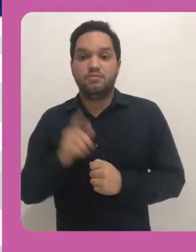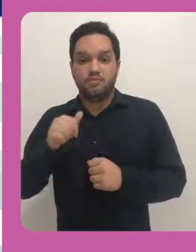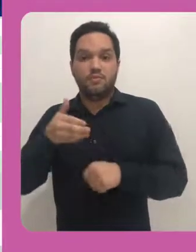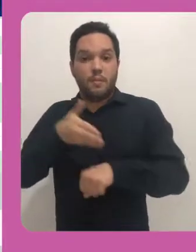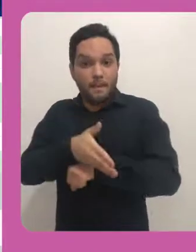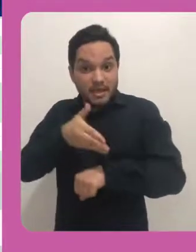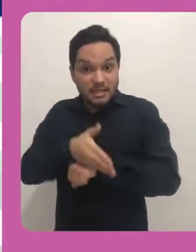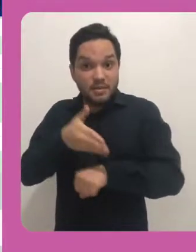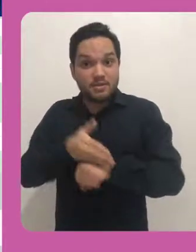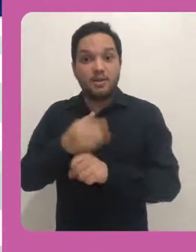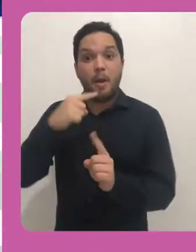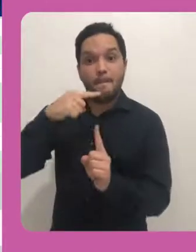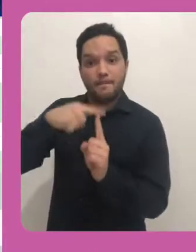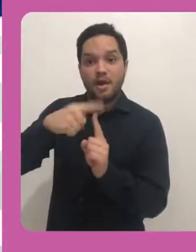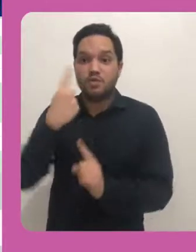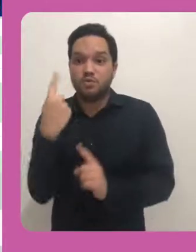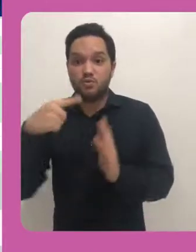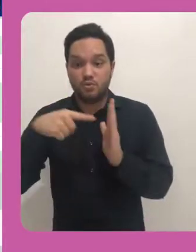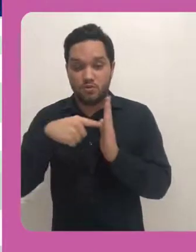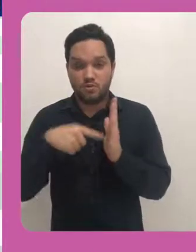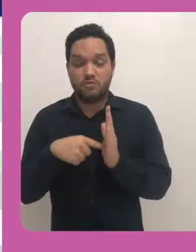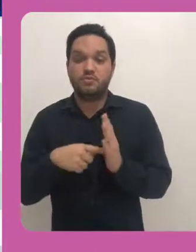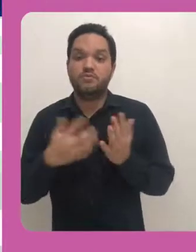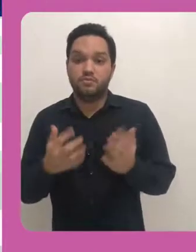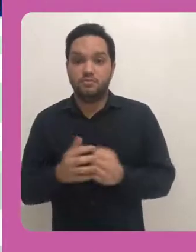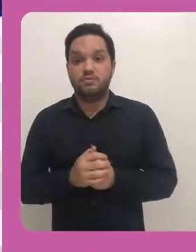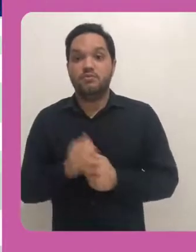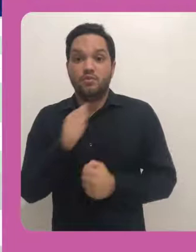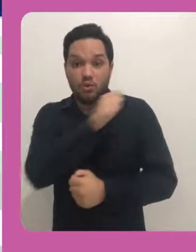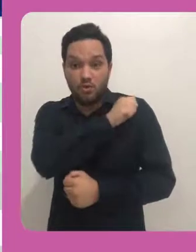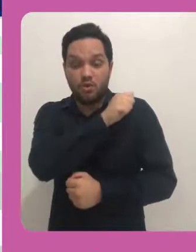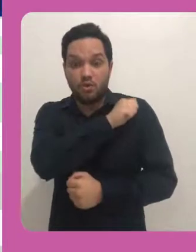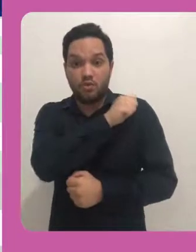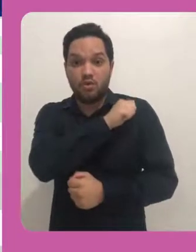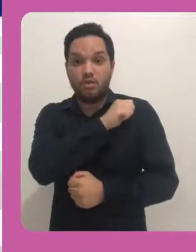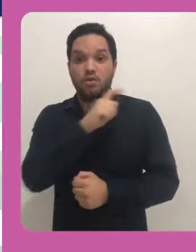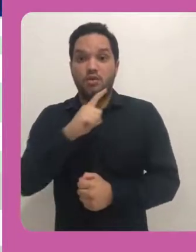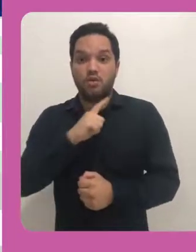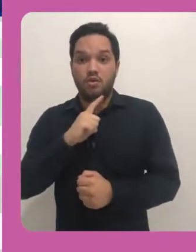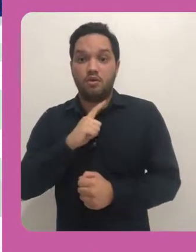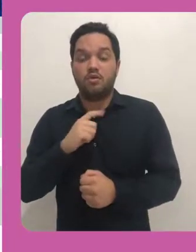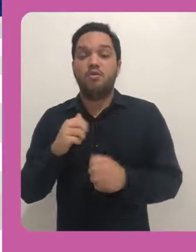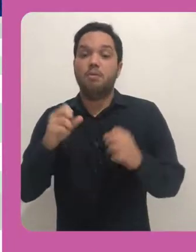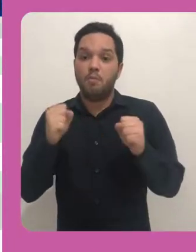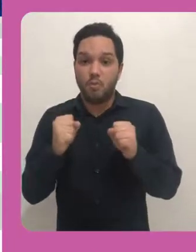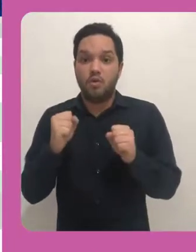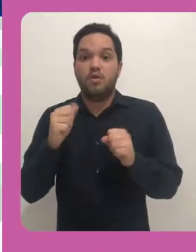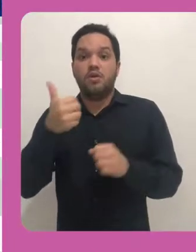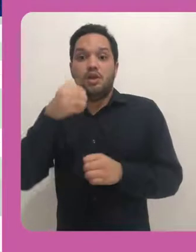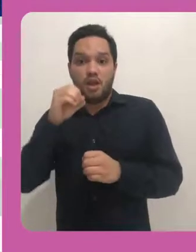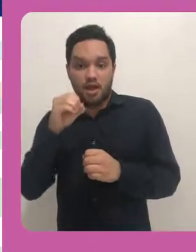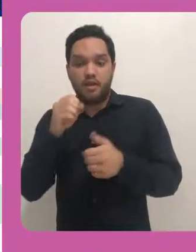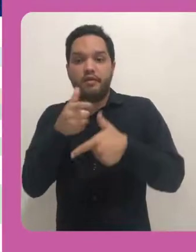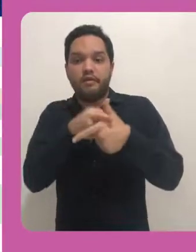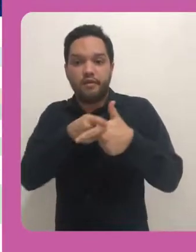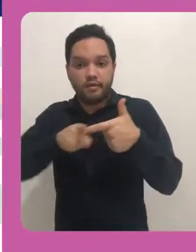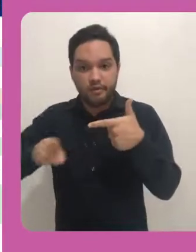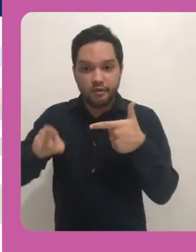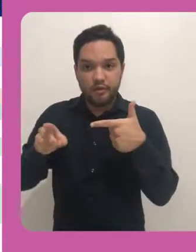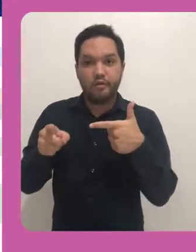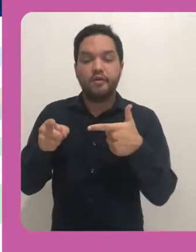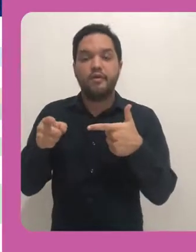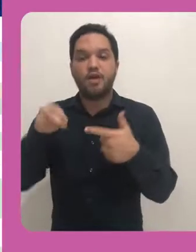sua participação vale 1. Né? No final das contas, o teu aluno vai ter uma nota 10 que vai